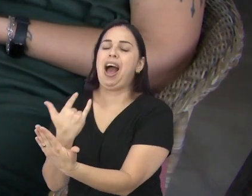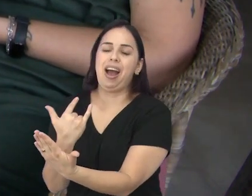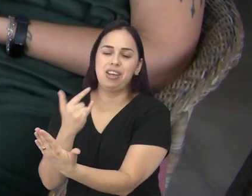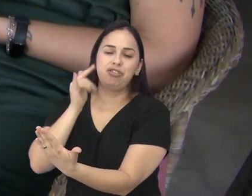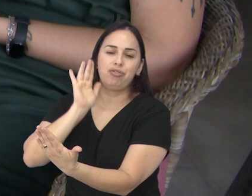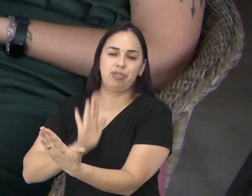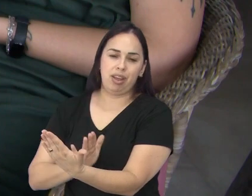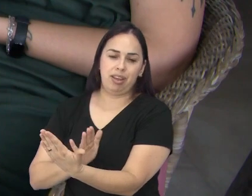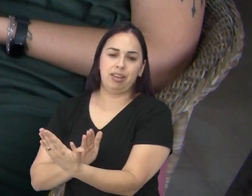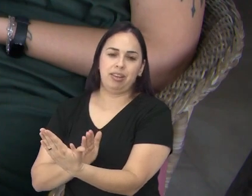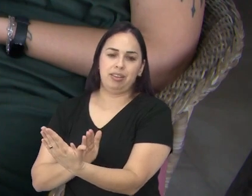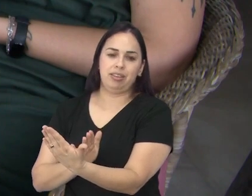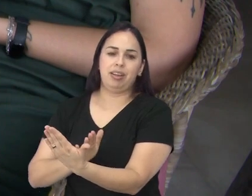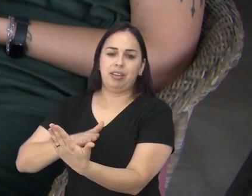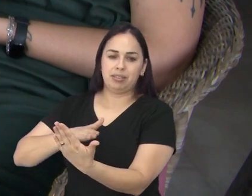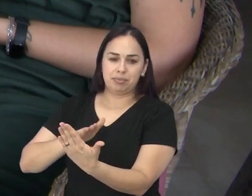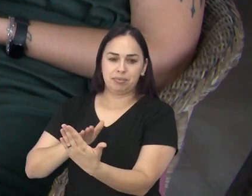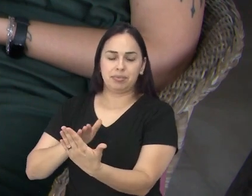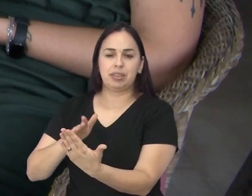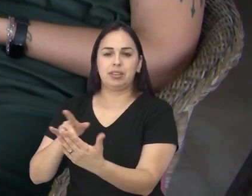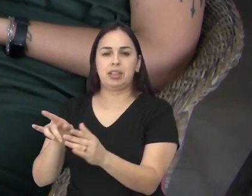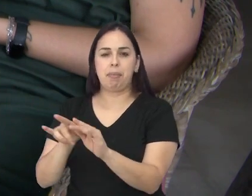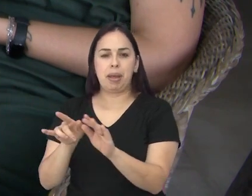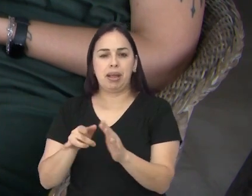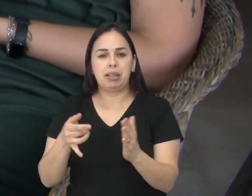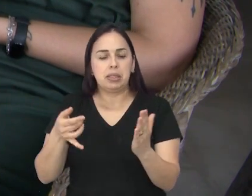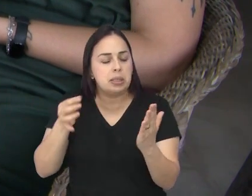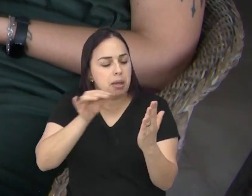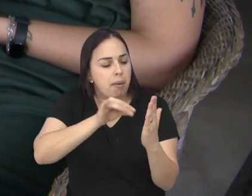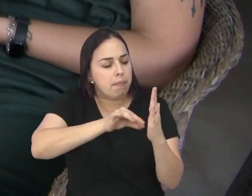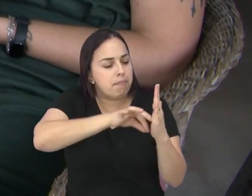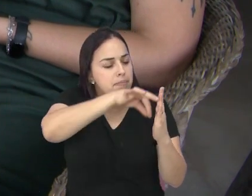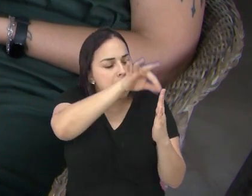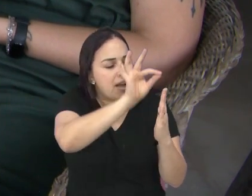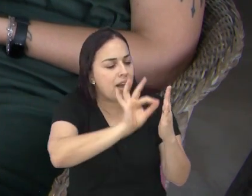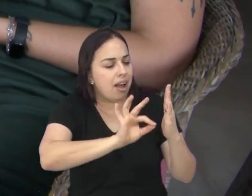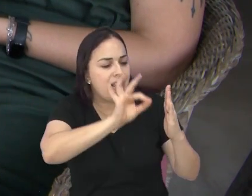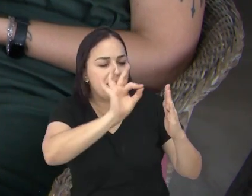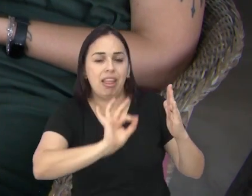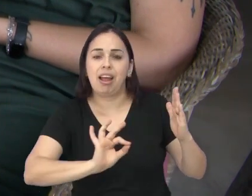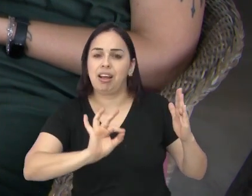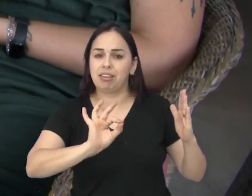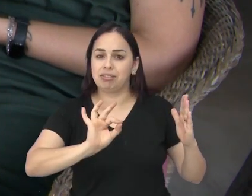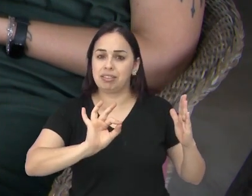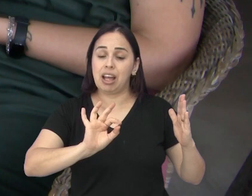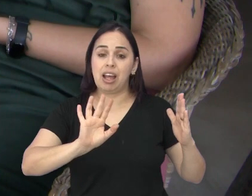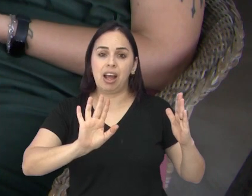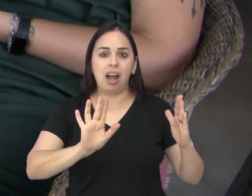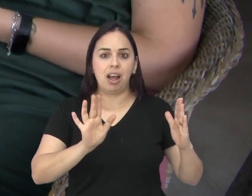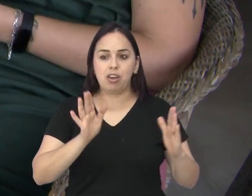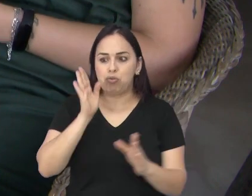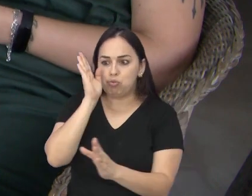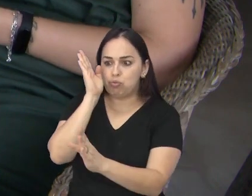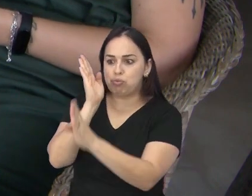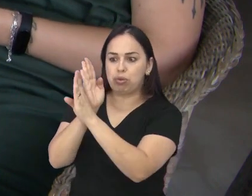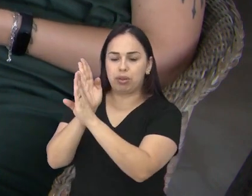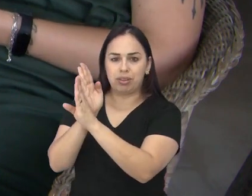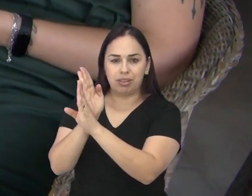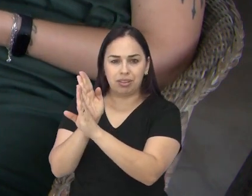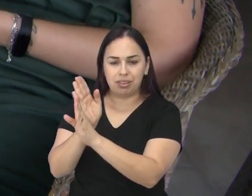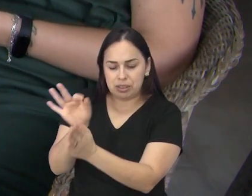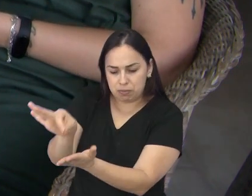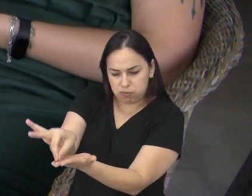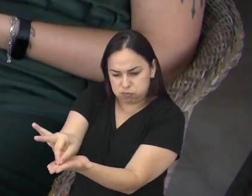eu usava nanquim, usava pena em nanquim, era um desenho clássico, assim. E quando eu descobri que na gravura